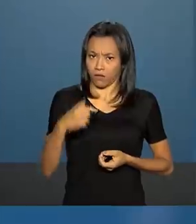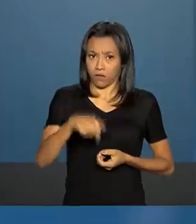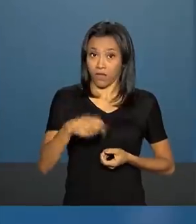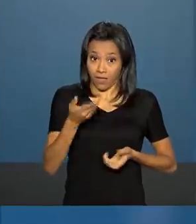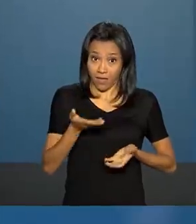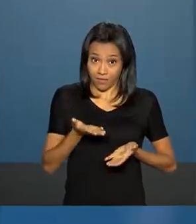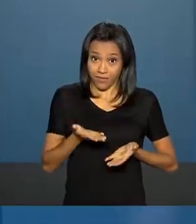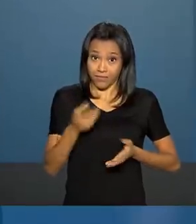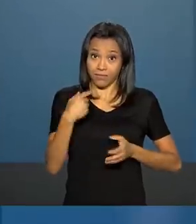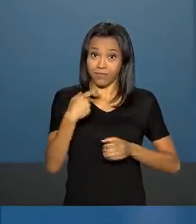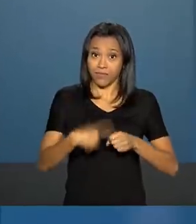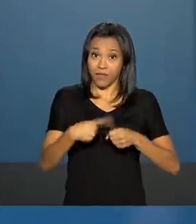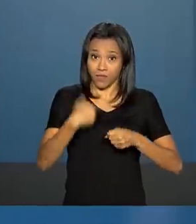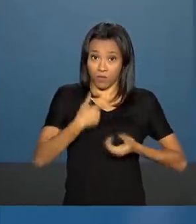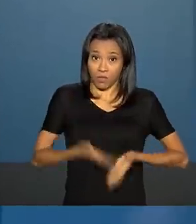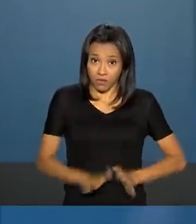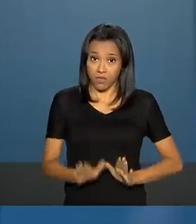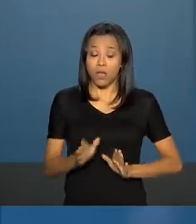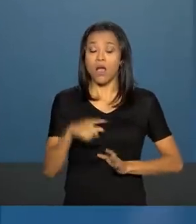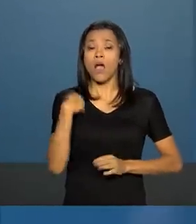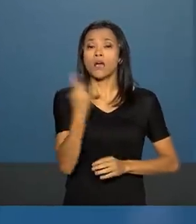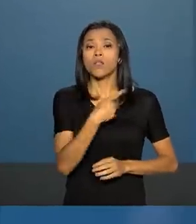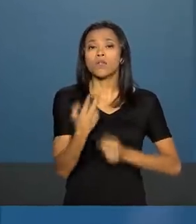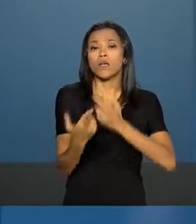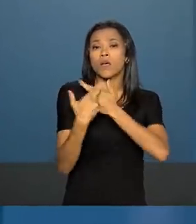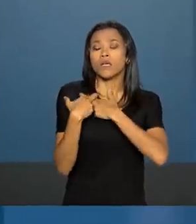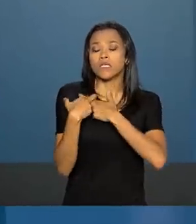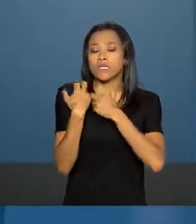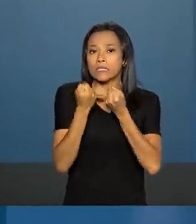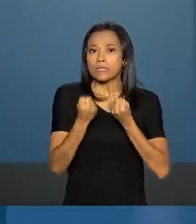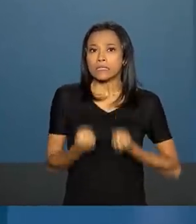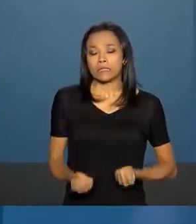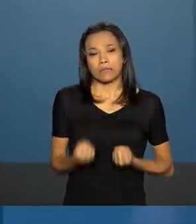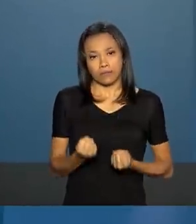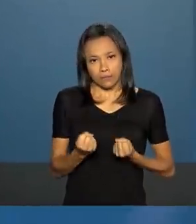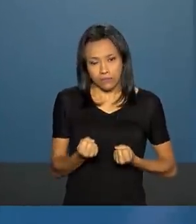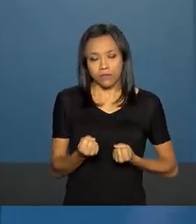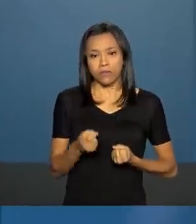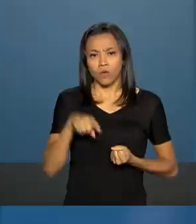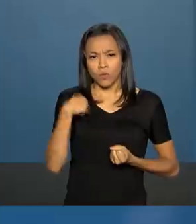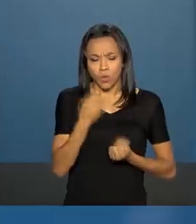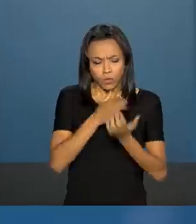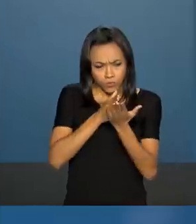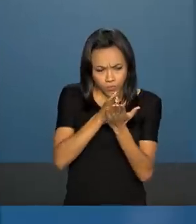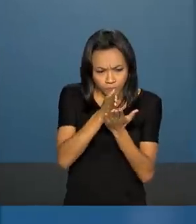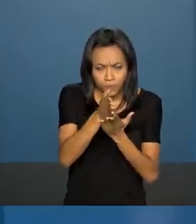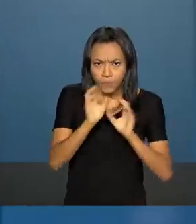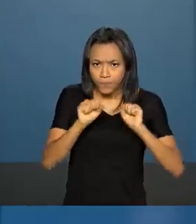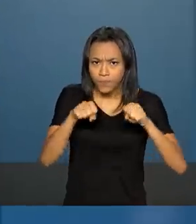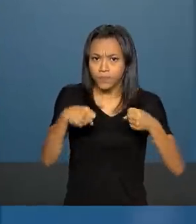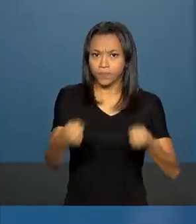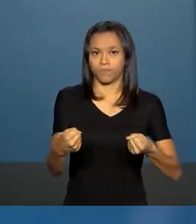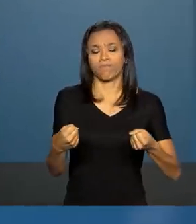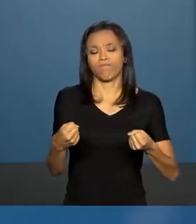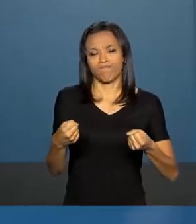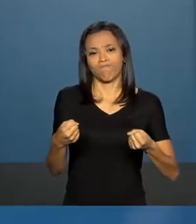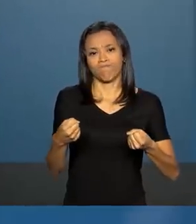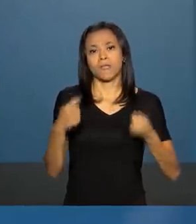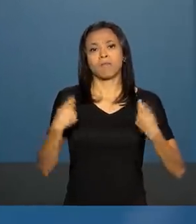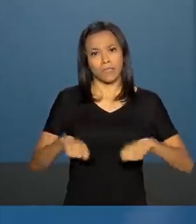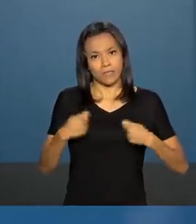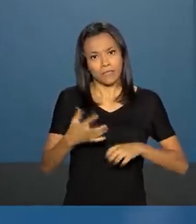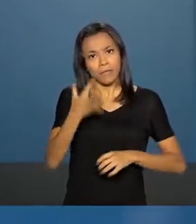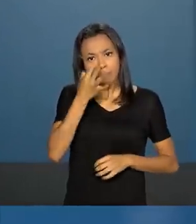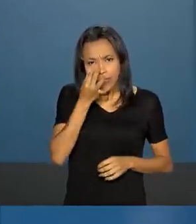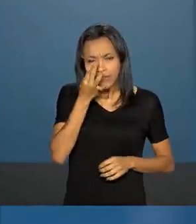nasci. A nossa responsabilidade é enorme. A nossa dedicação tem que se fazer